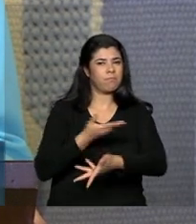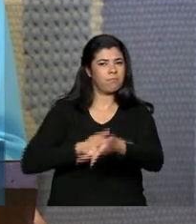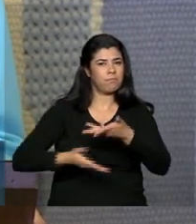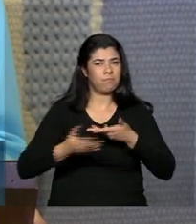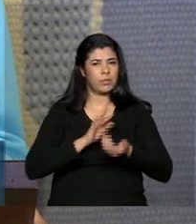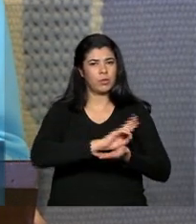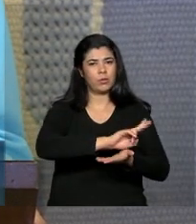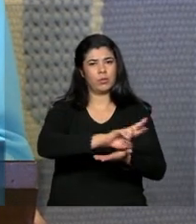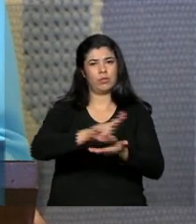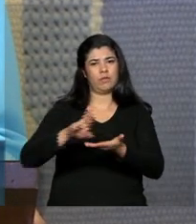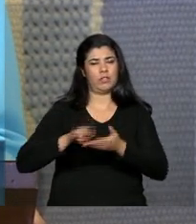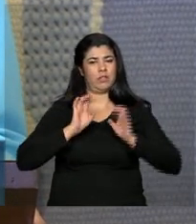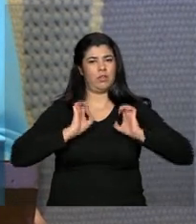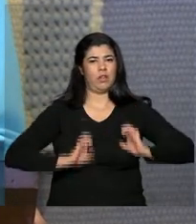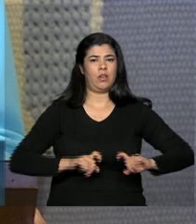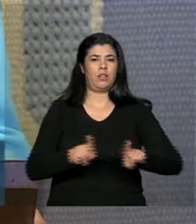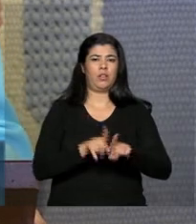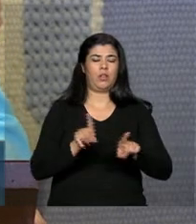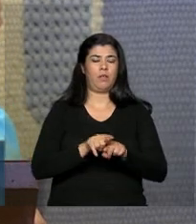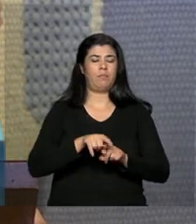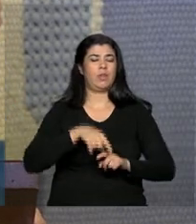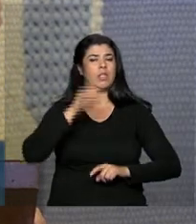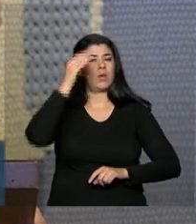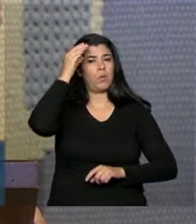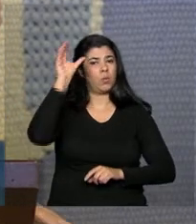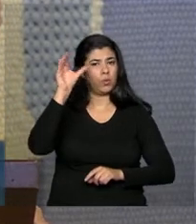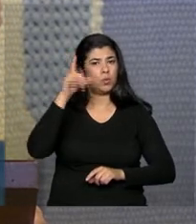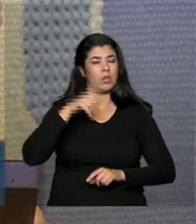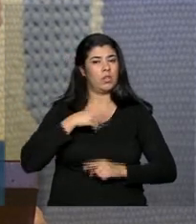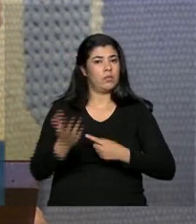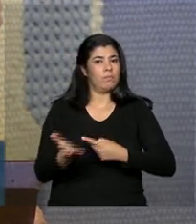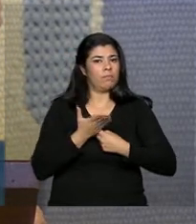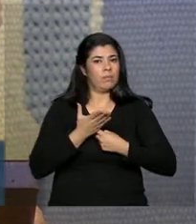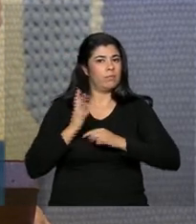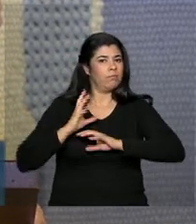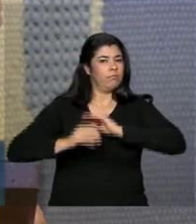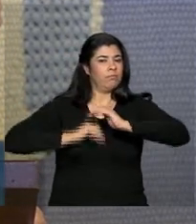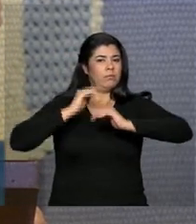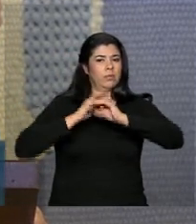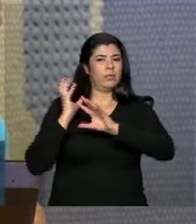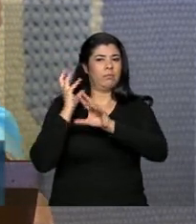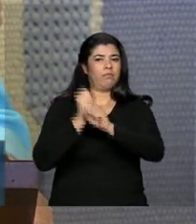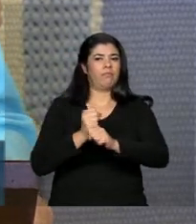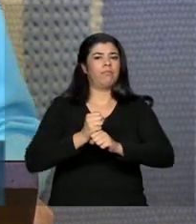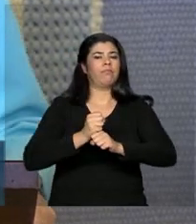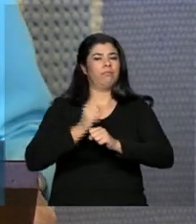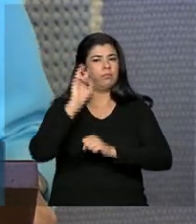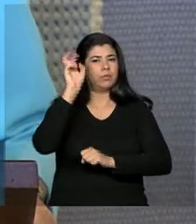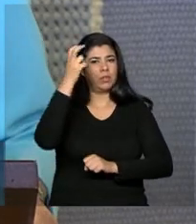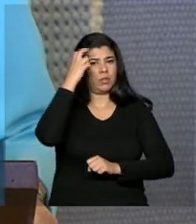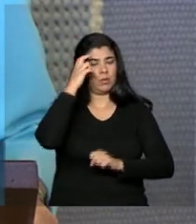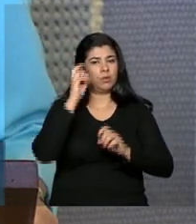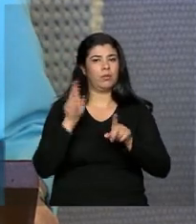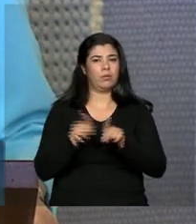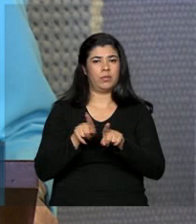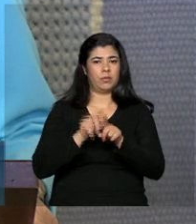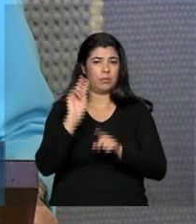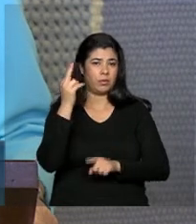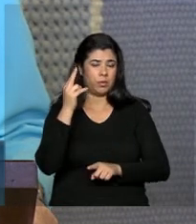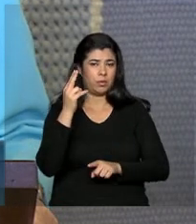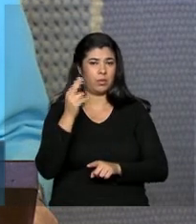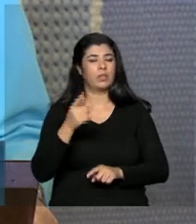étnica e cultural. E isso é um trunfo na nossa trajetória histórica. Por isso, além